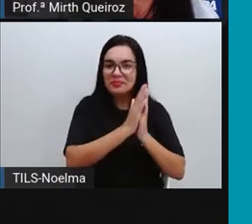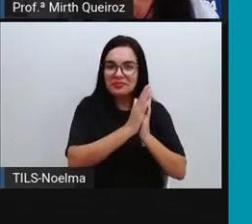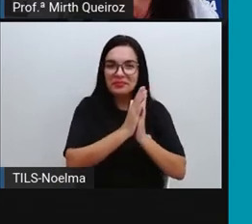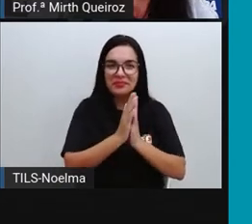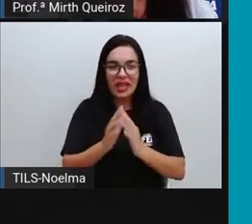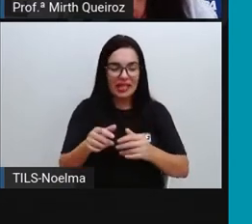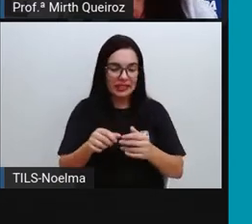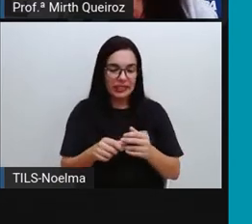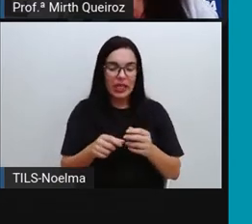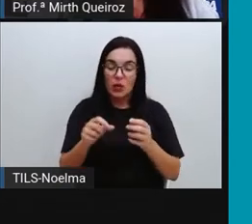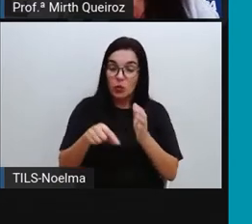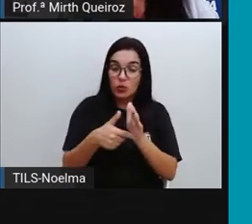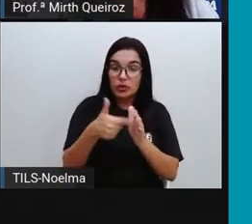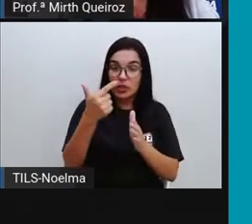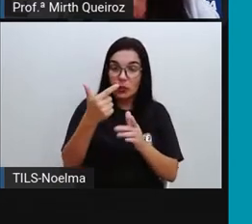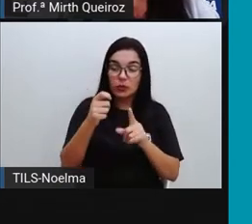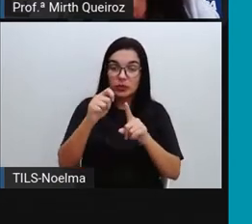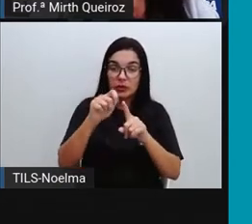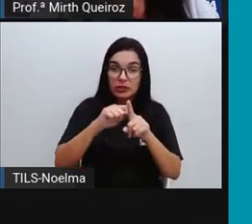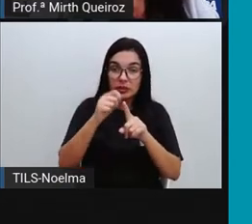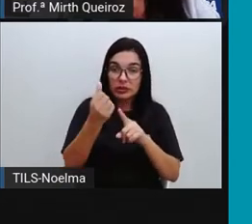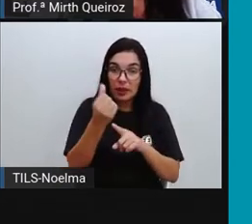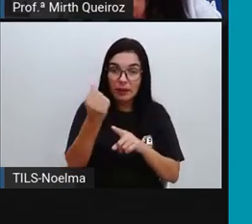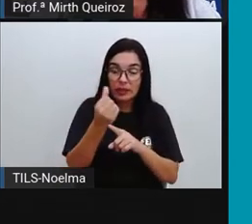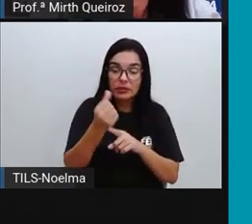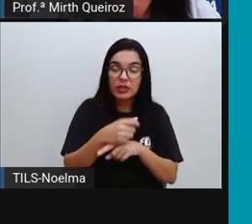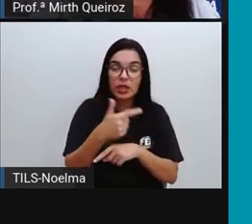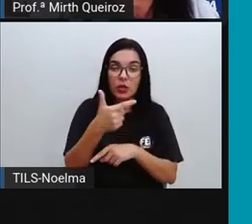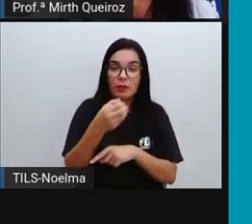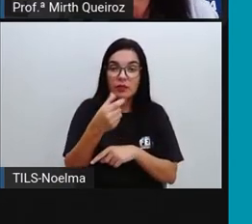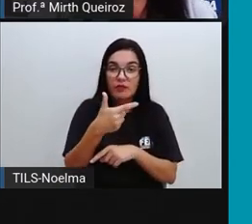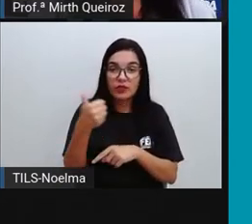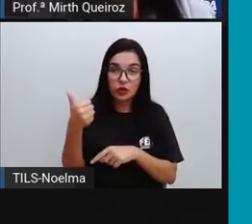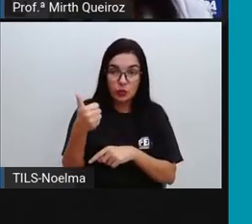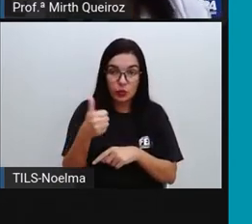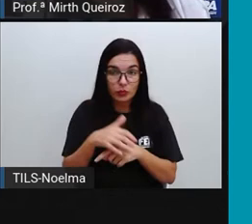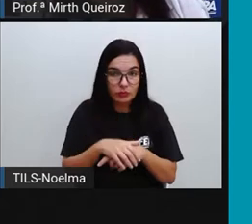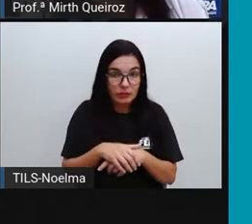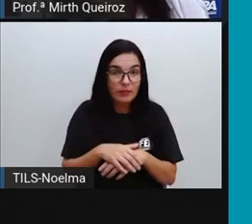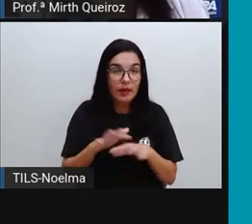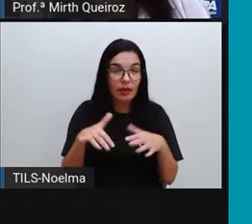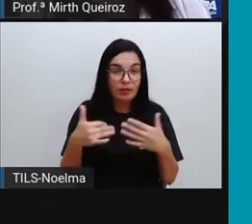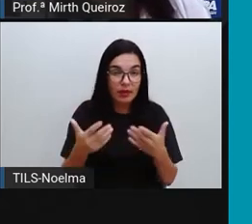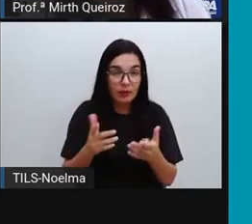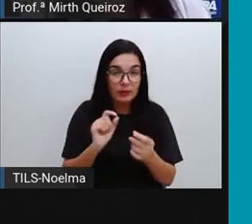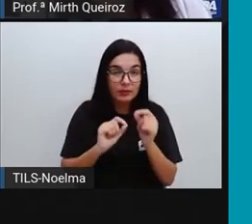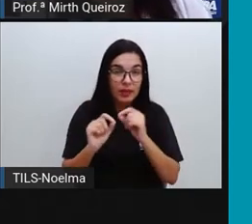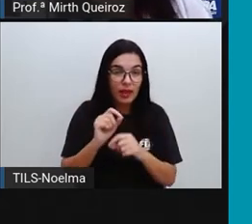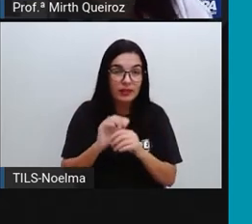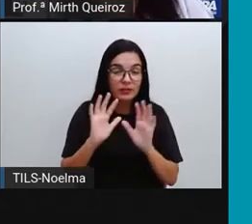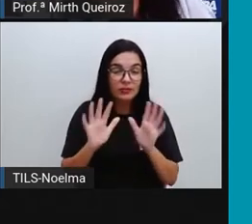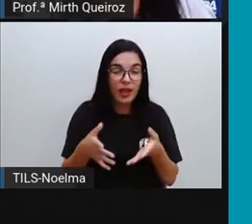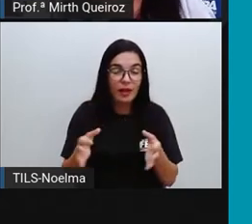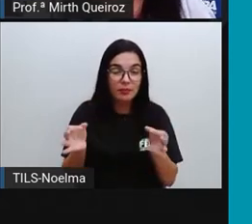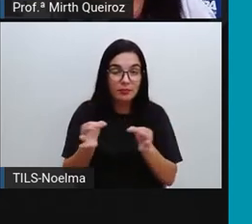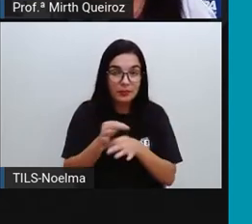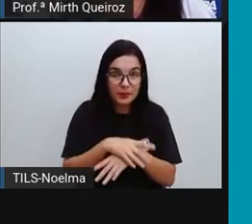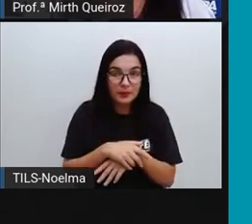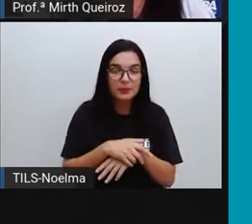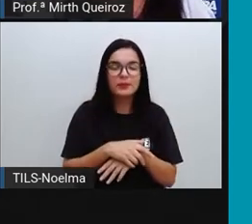de 2021, embora a gente já esteja em 2022, mas a gente está cumprindo com o ano letivo